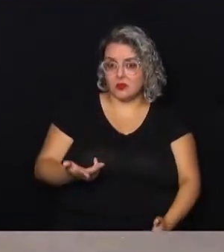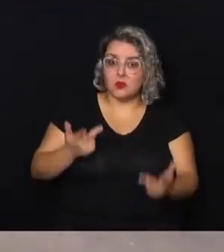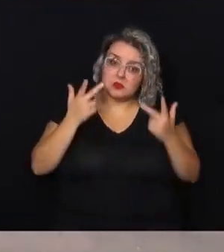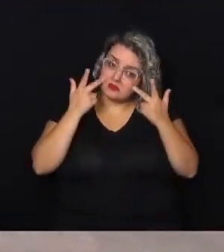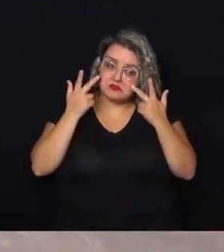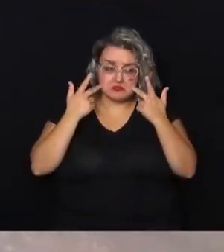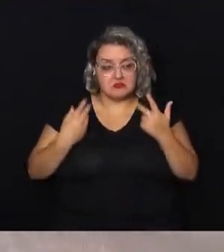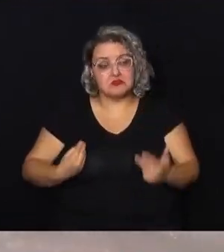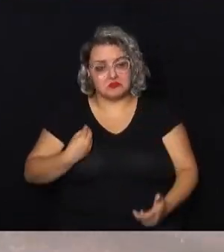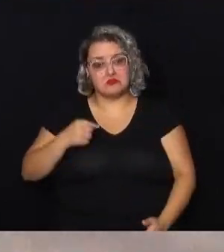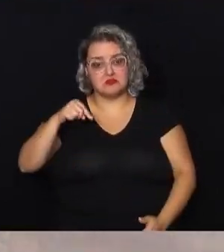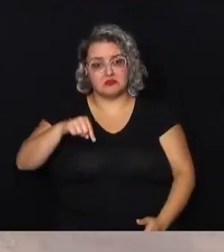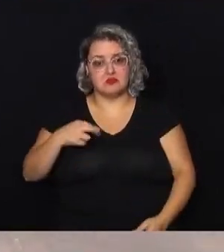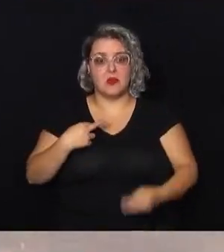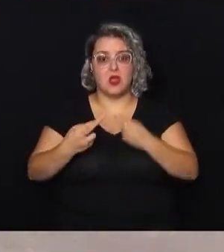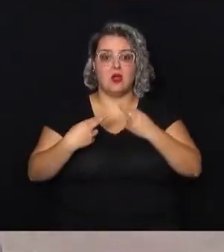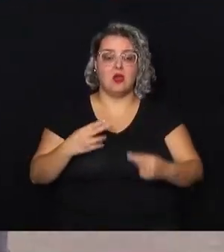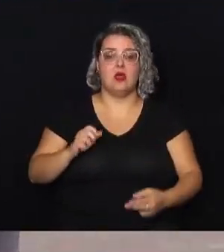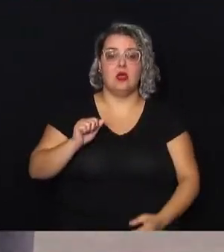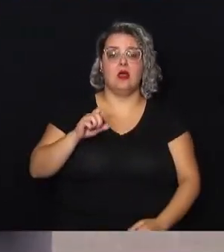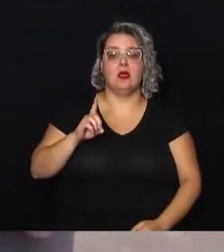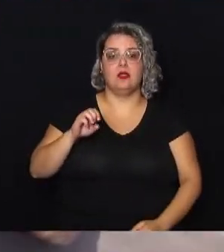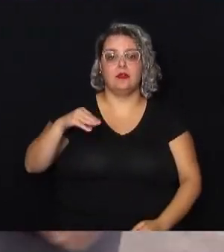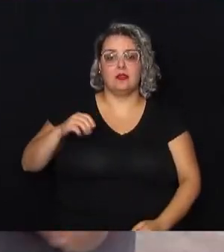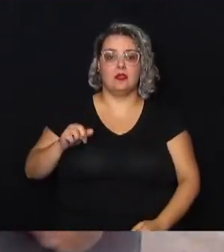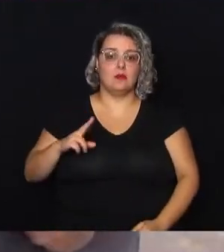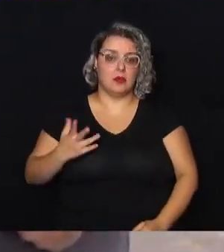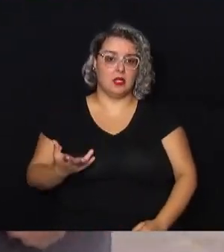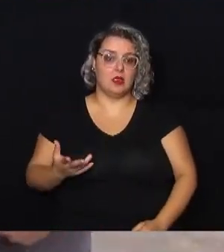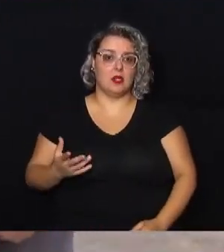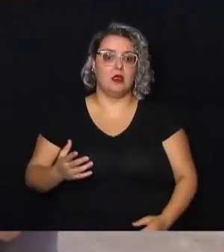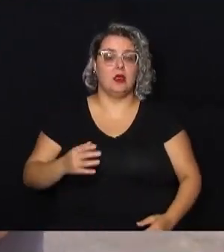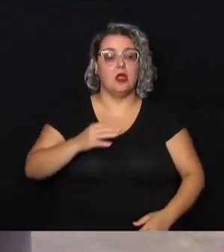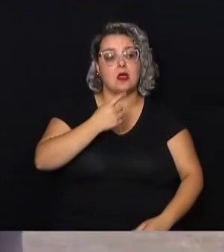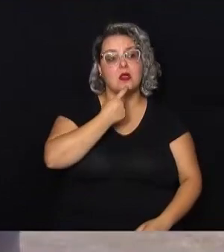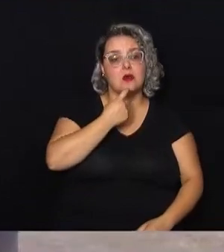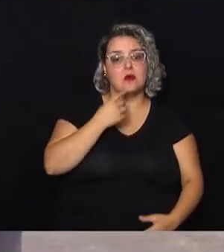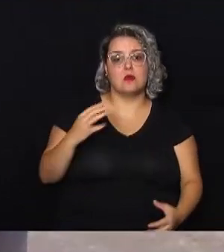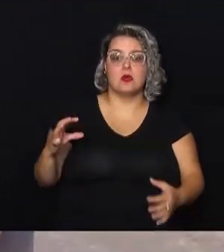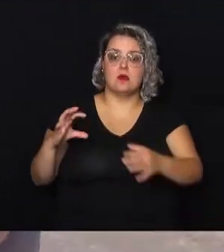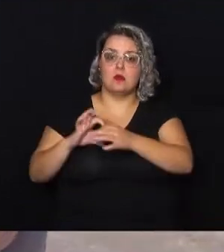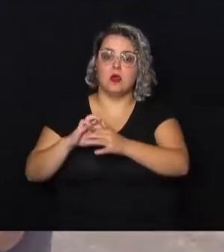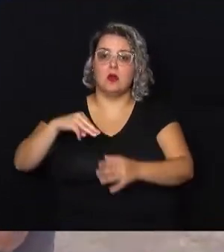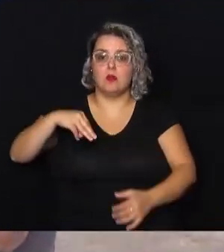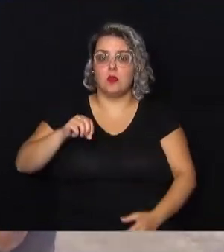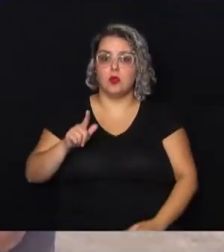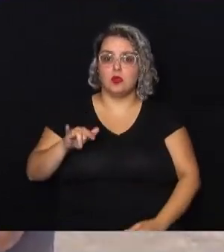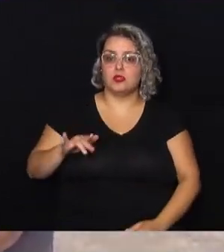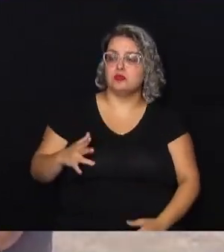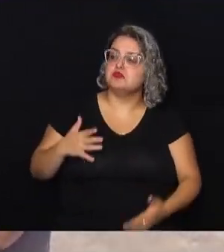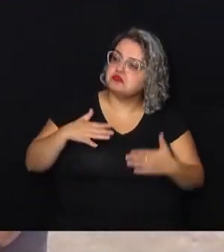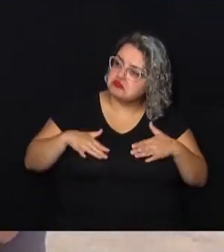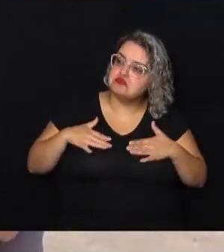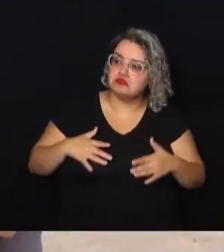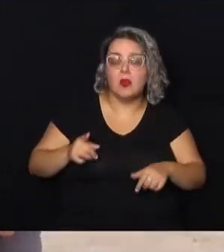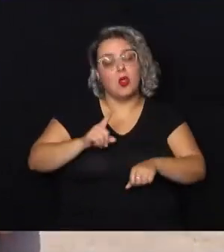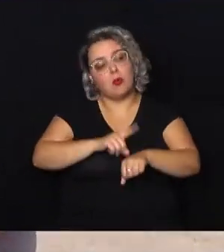ao vivo aqui na rodovia Ademar de Barros, não é? Que liga Campinas a Mogi. Por enquanto, tranquilo, é um